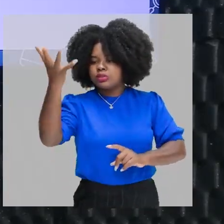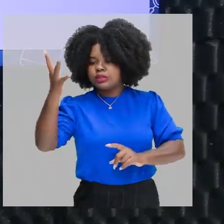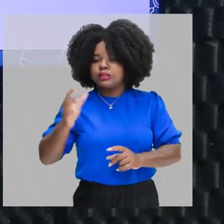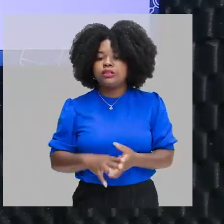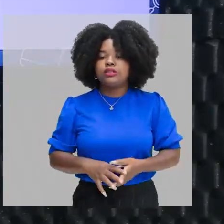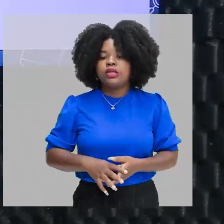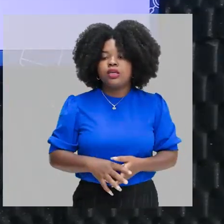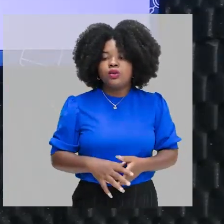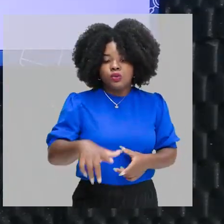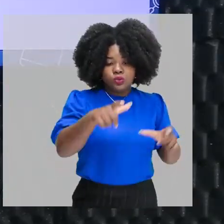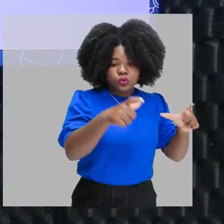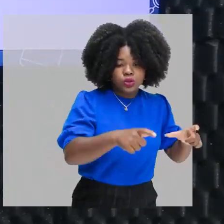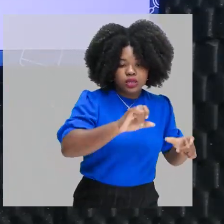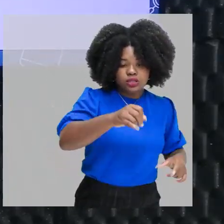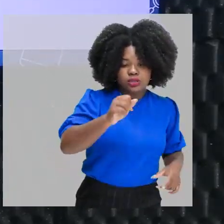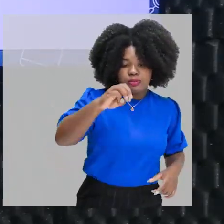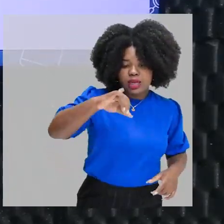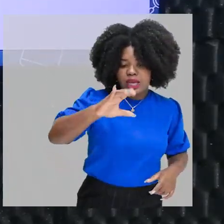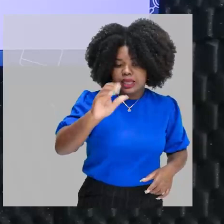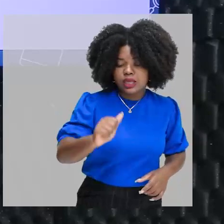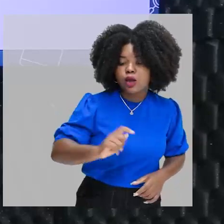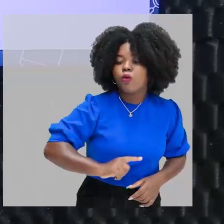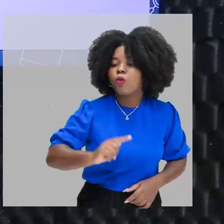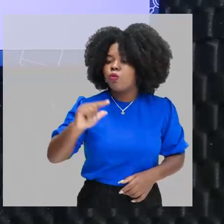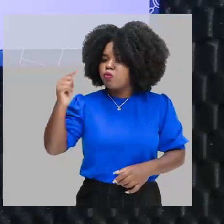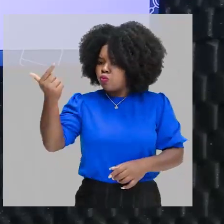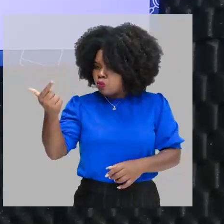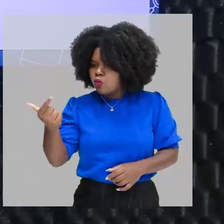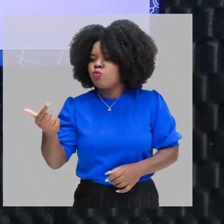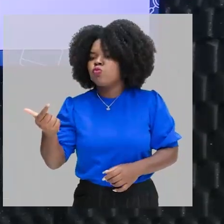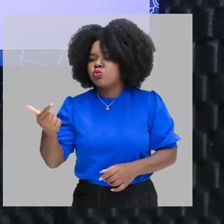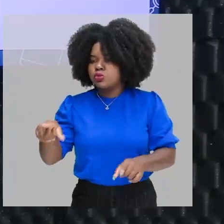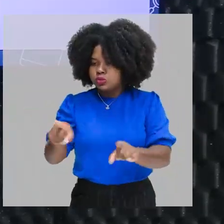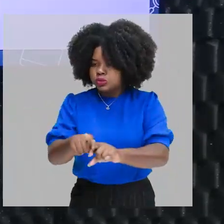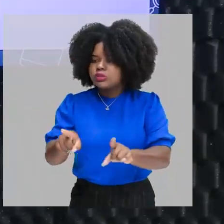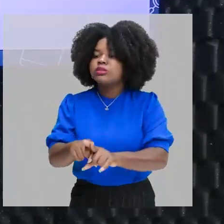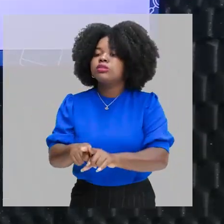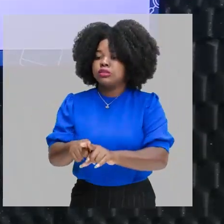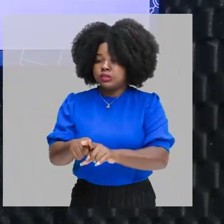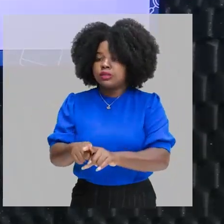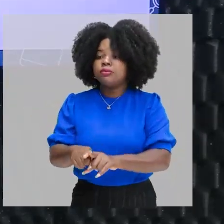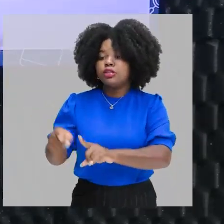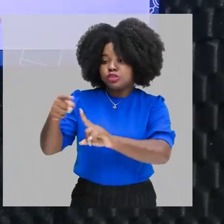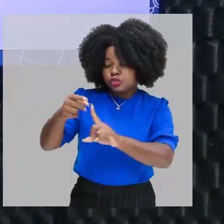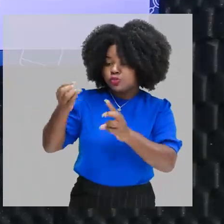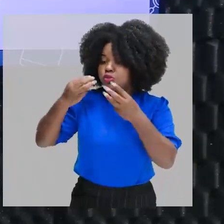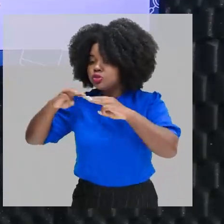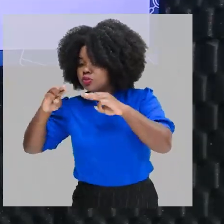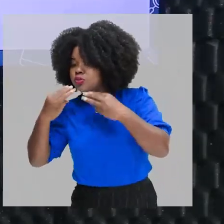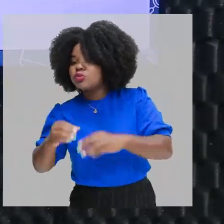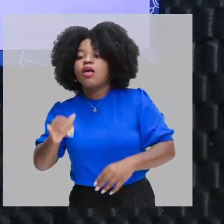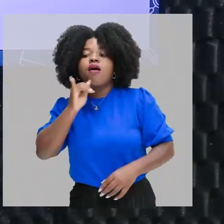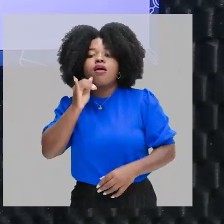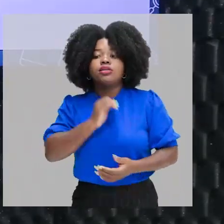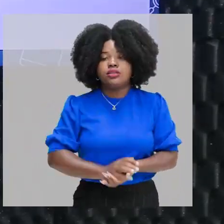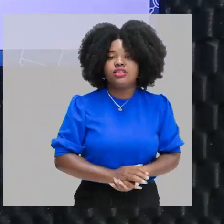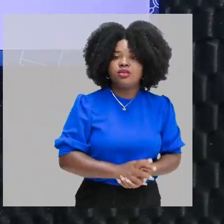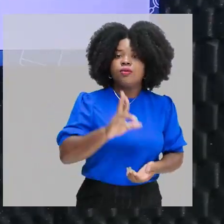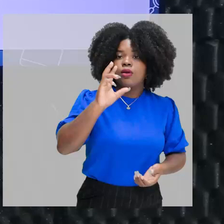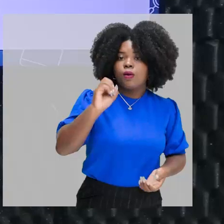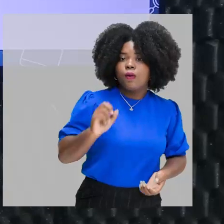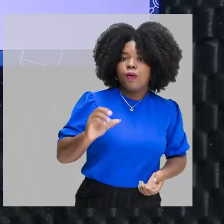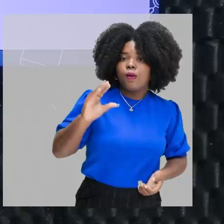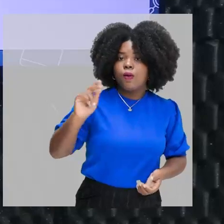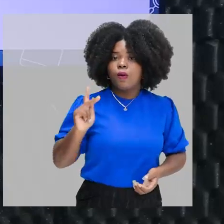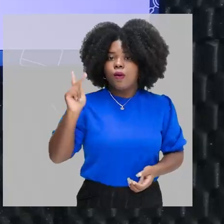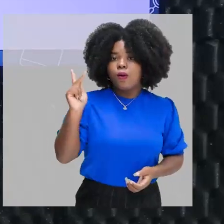Jamaica, com outros elementos ou com elementos de outros estilos musicais. Por exemplo, o rock e o